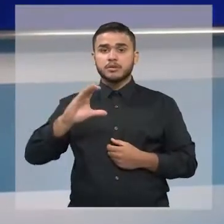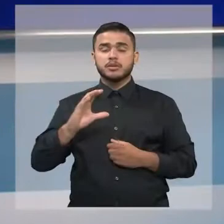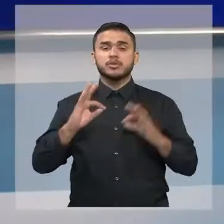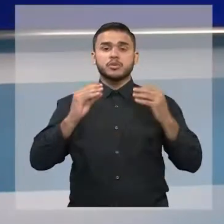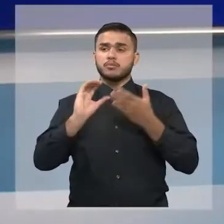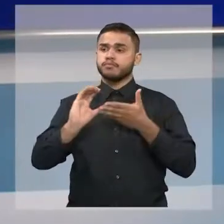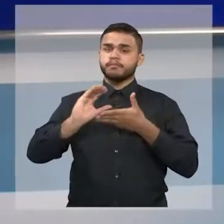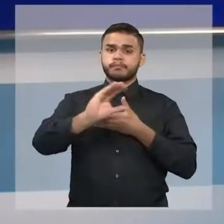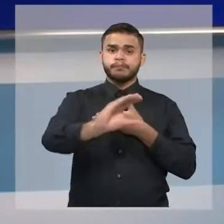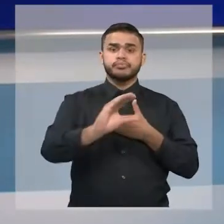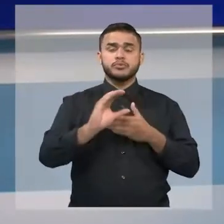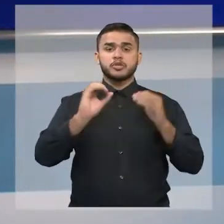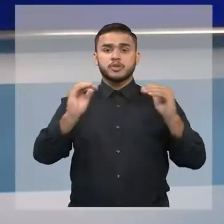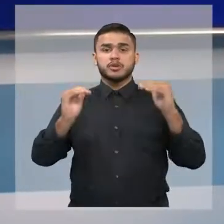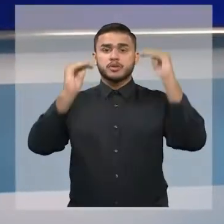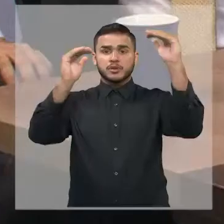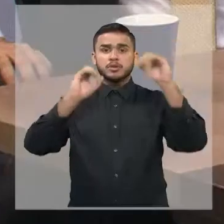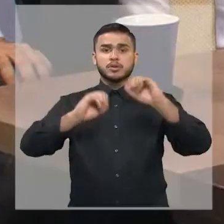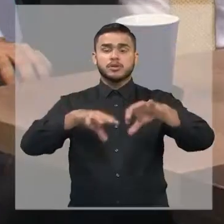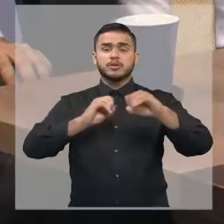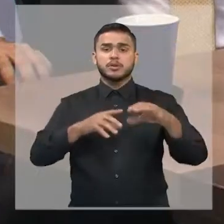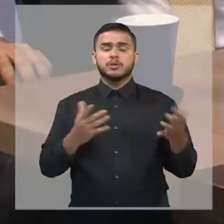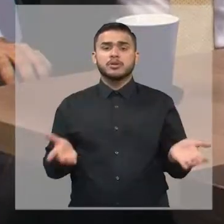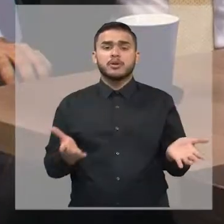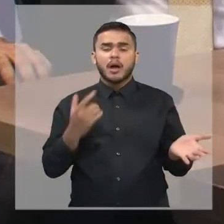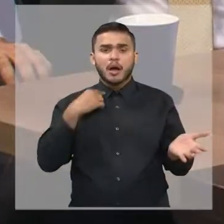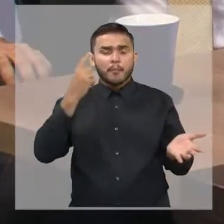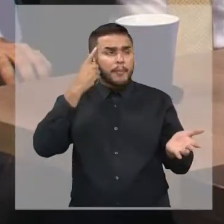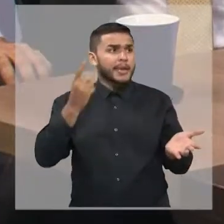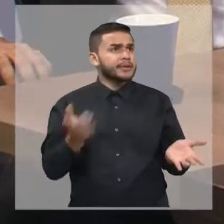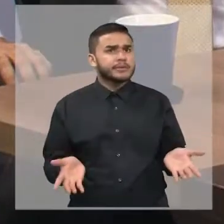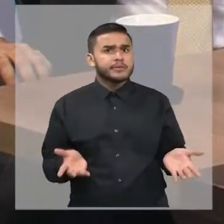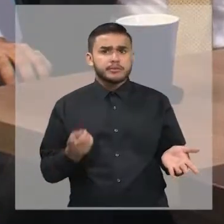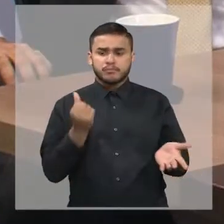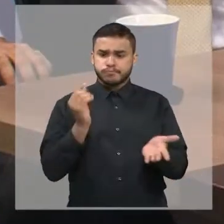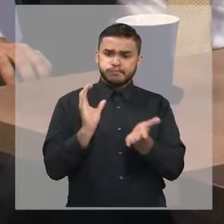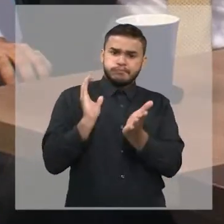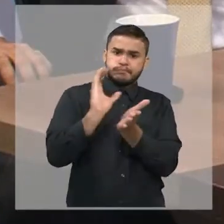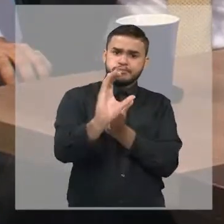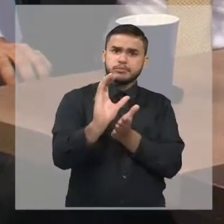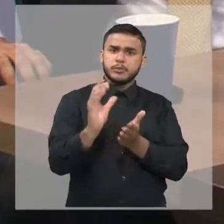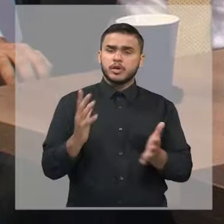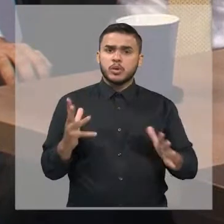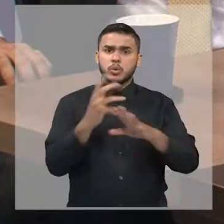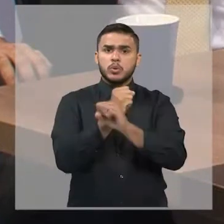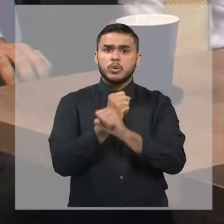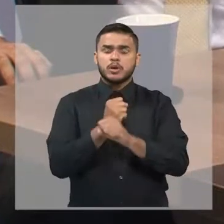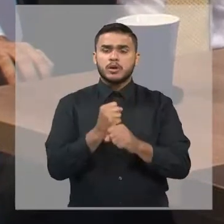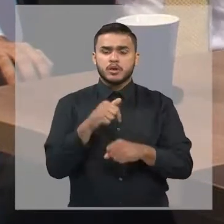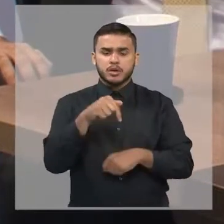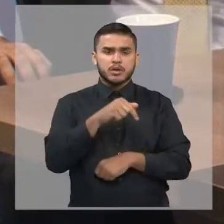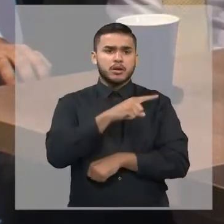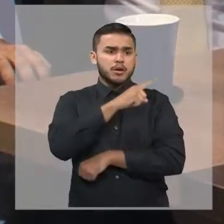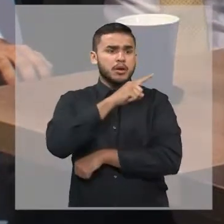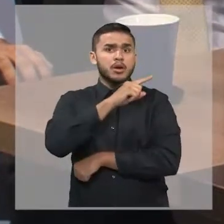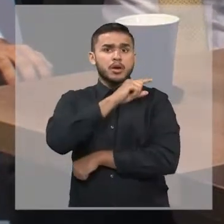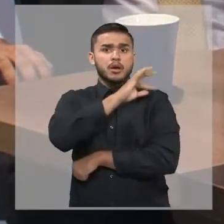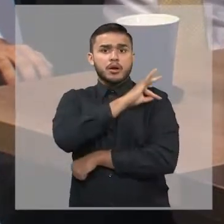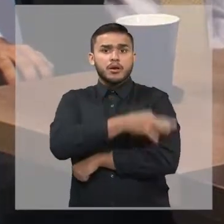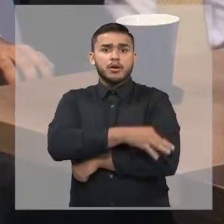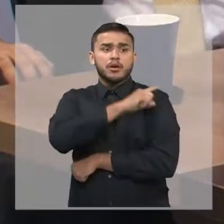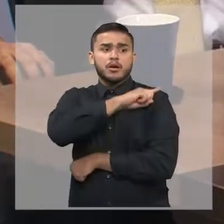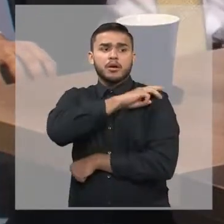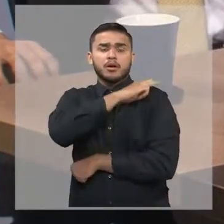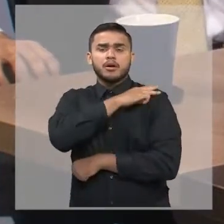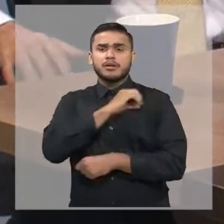públicas, ensino superior, não parece ser razoável, enquanto nós temos o ensino fundamental e médio, que é o que o pobre acessa,